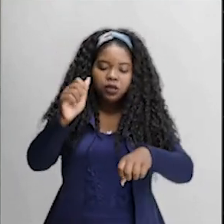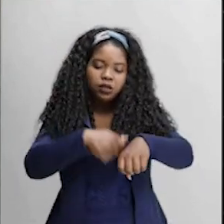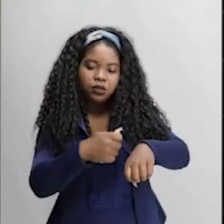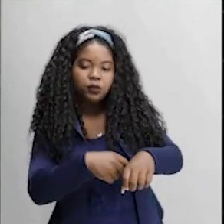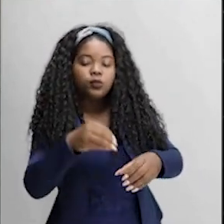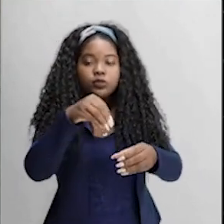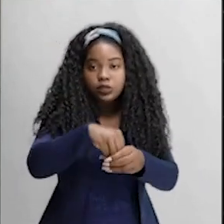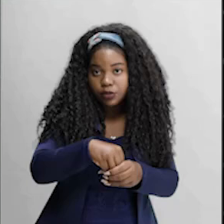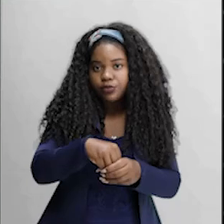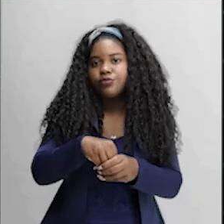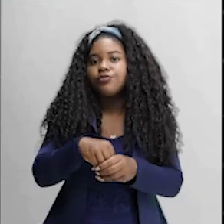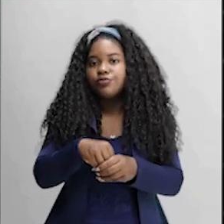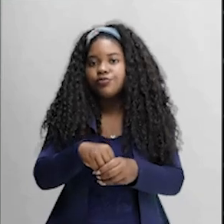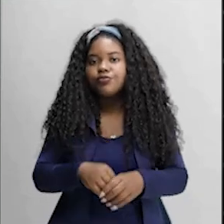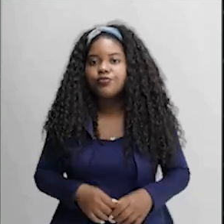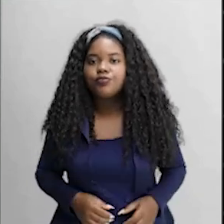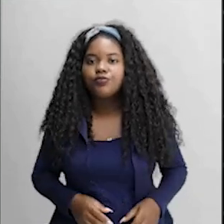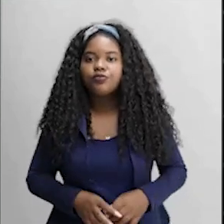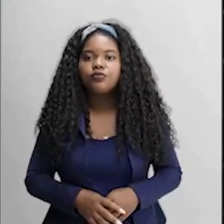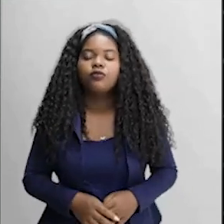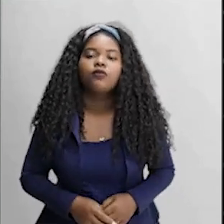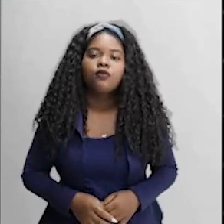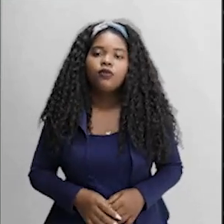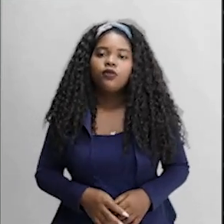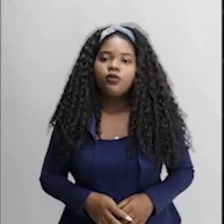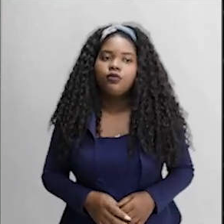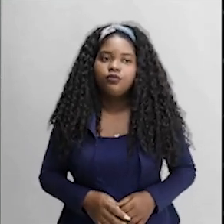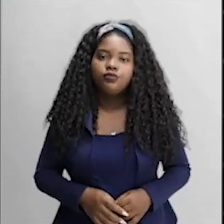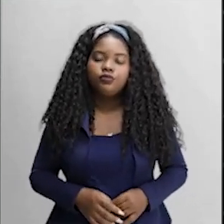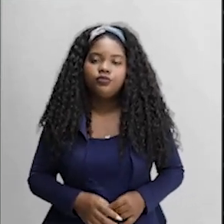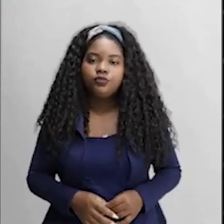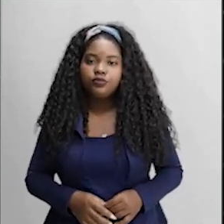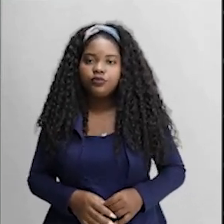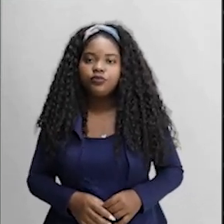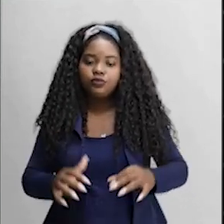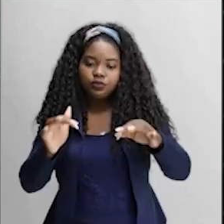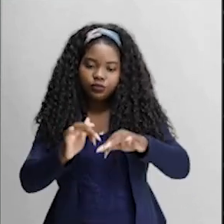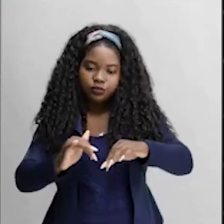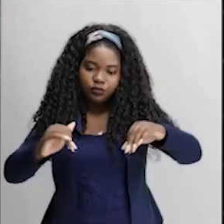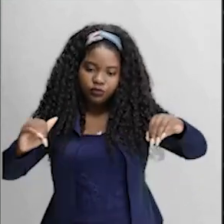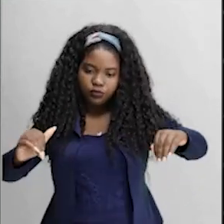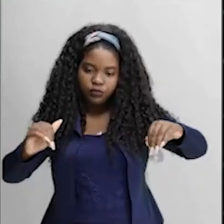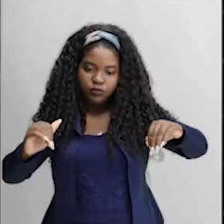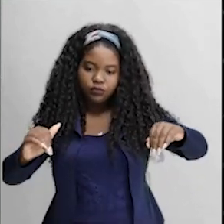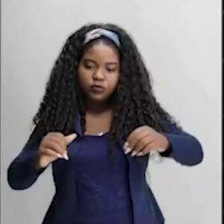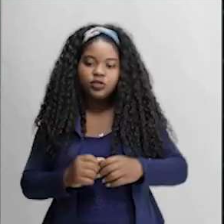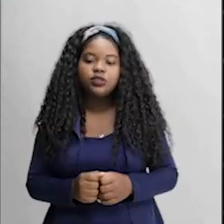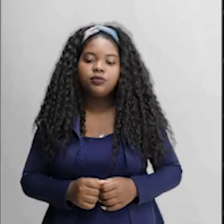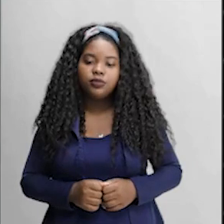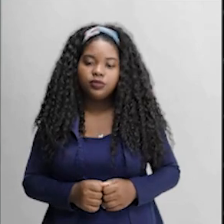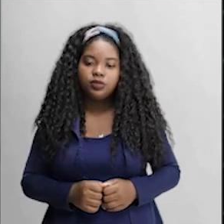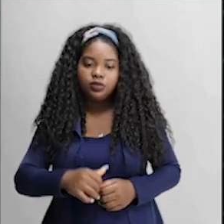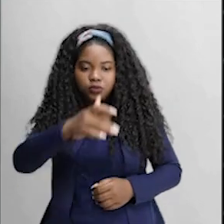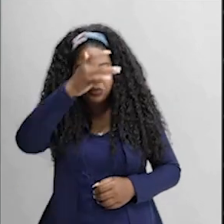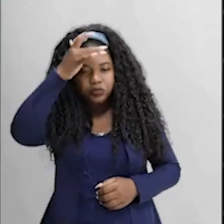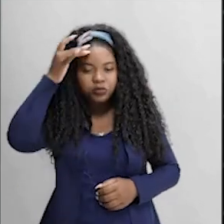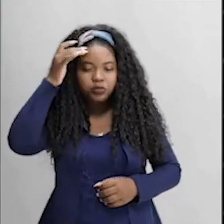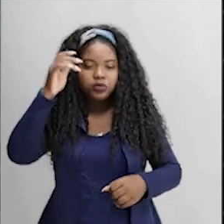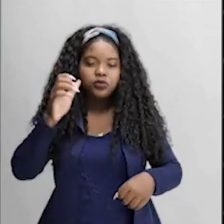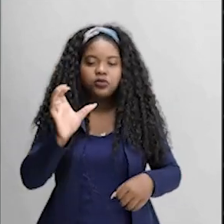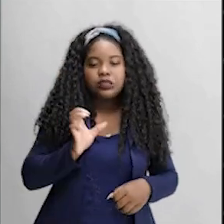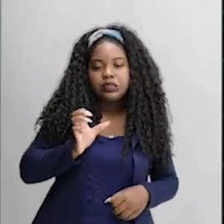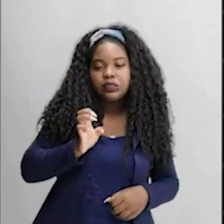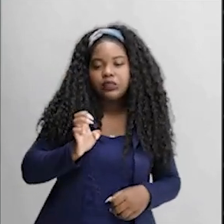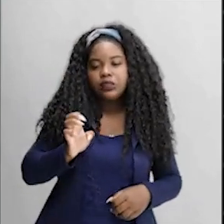chamado coletividade. Então, necessariamente aqui, eu estou lidando com a divisão de classes. Eu vou